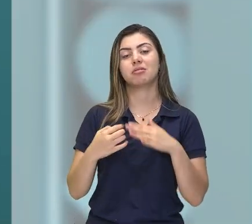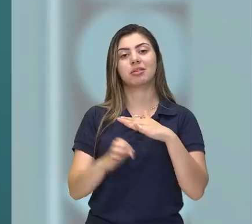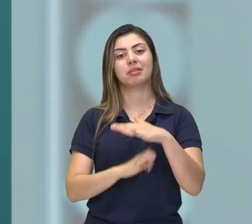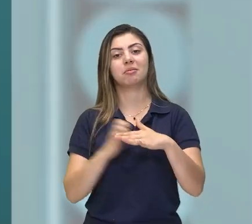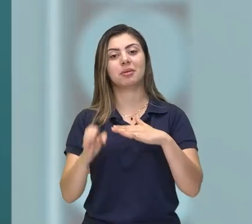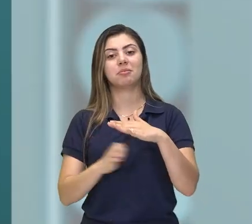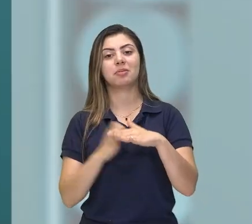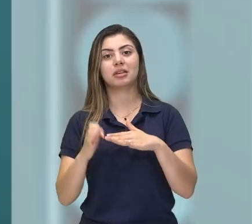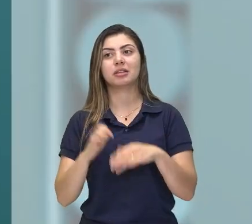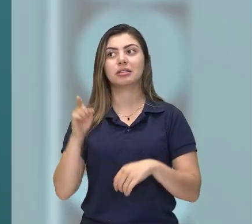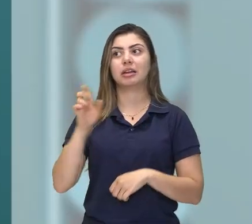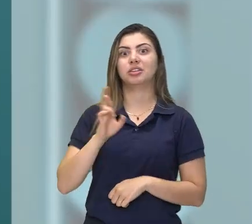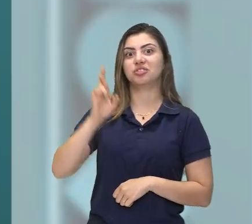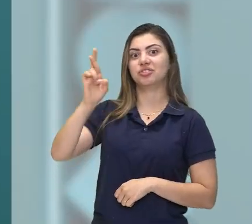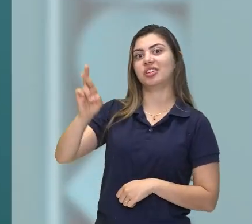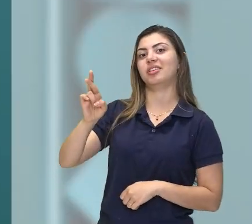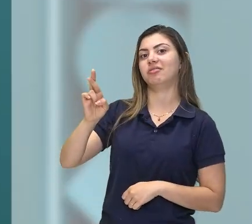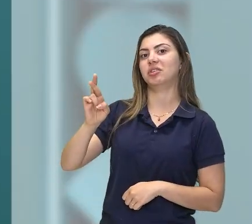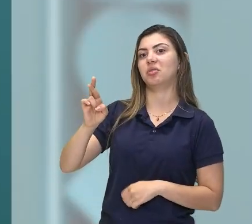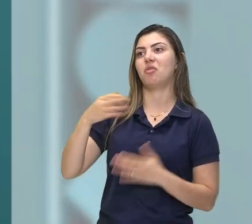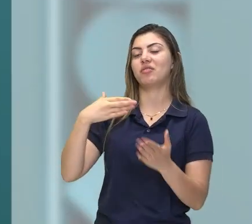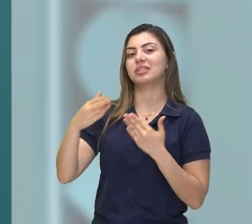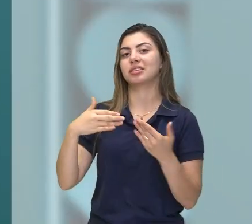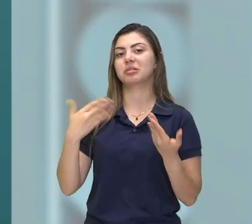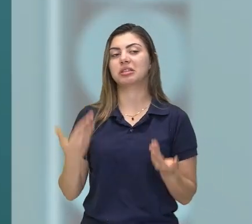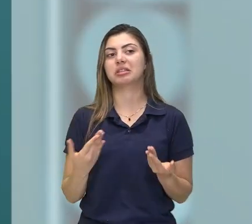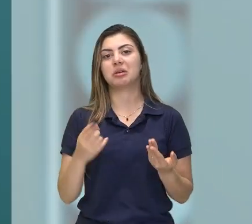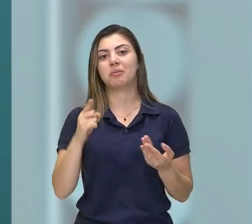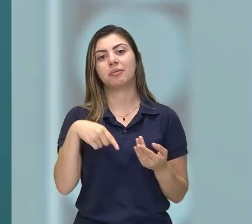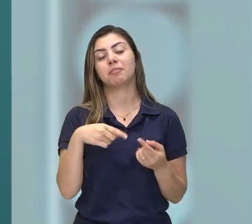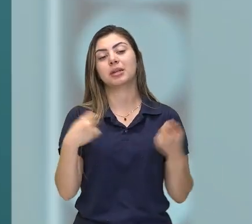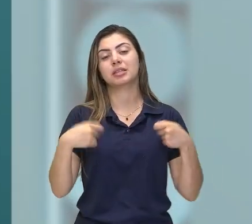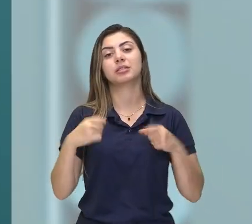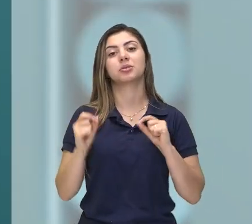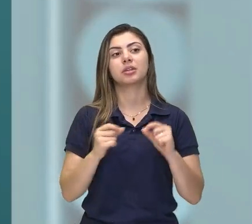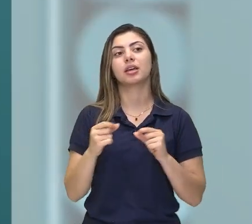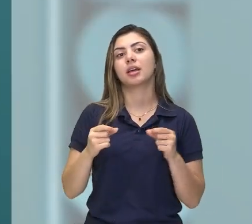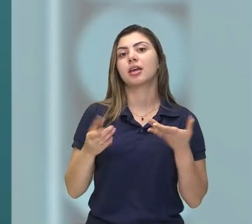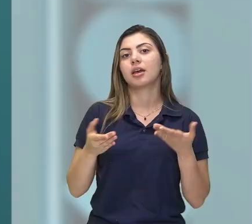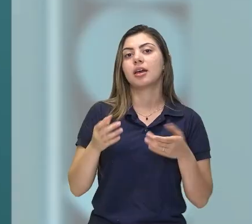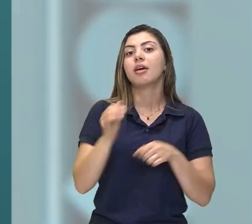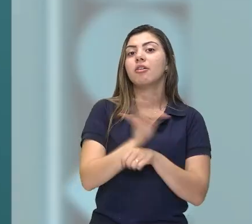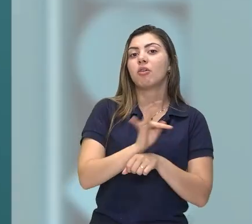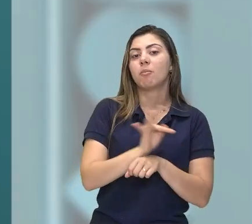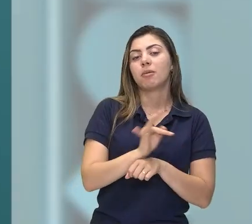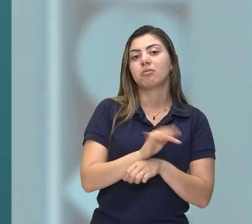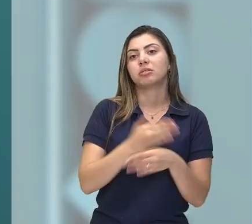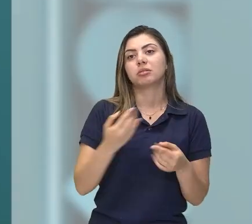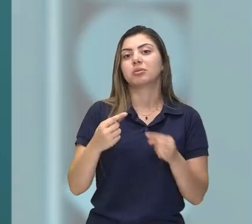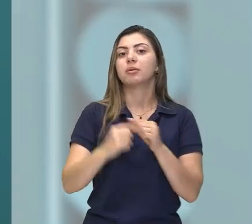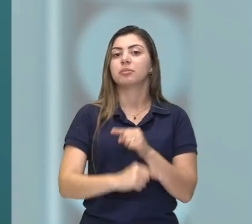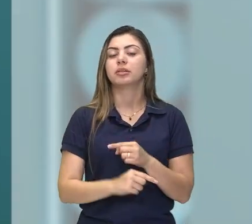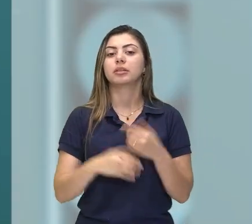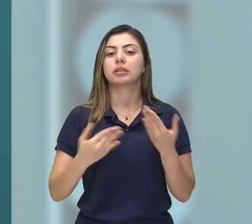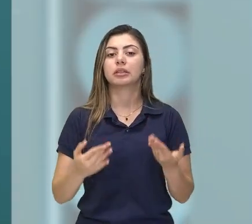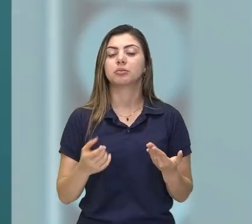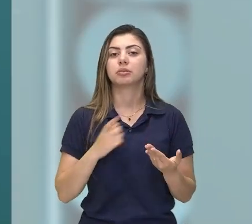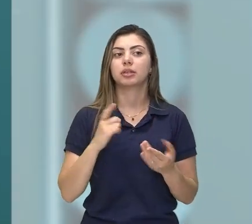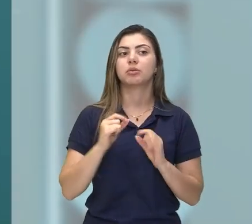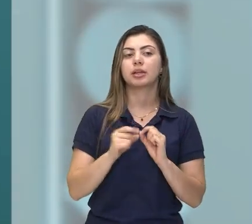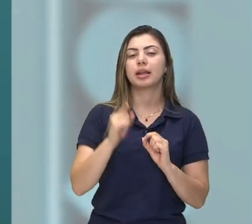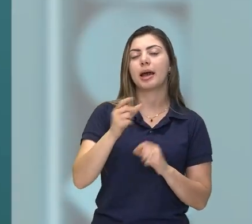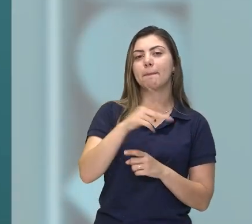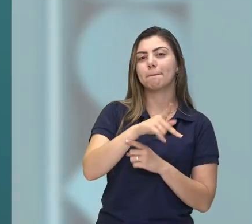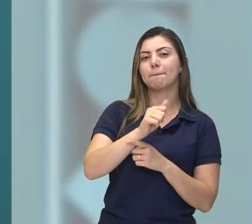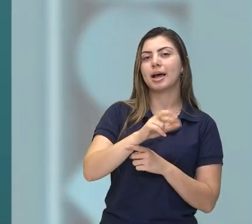estou falando com a minha chefa. Então, não existem sinônimos perfeitos. Na hora que eu faço a paráfrase, eu preciso pensar